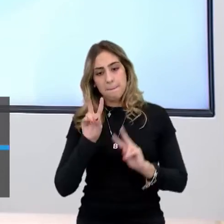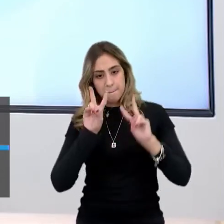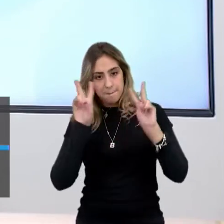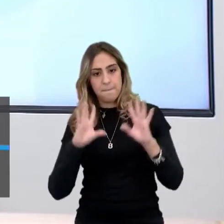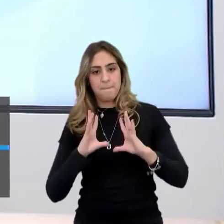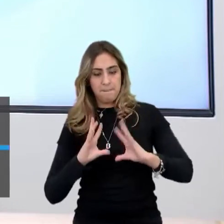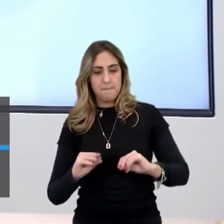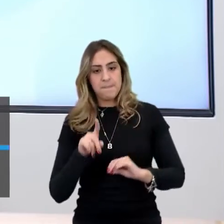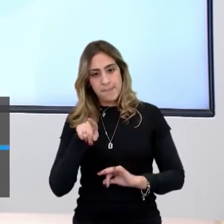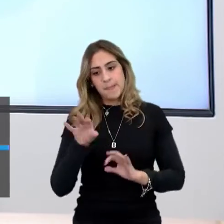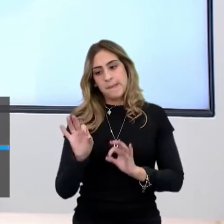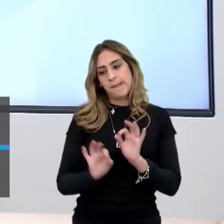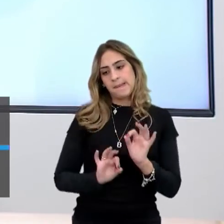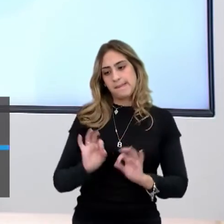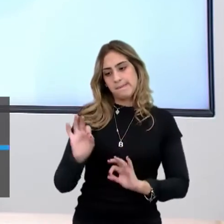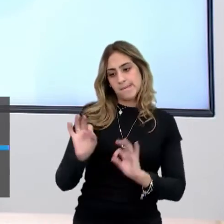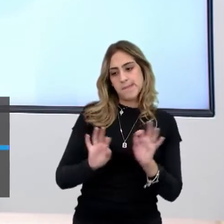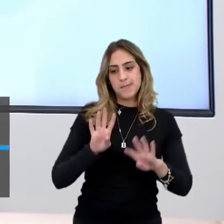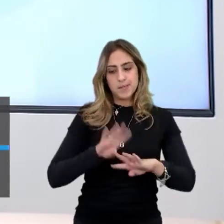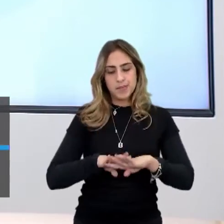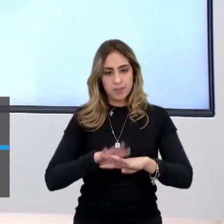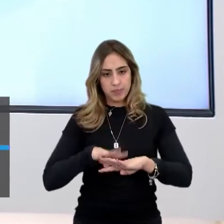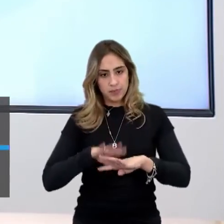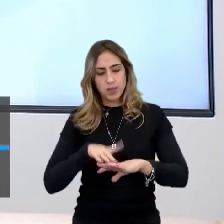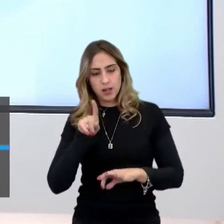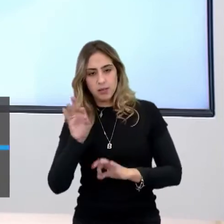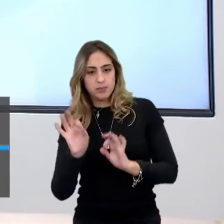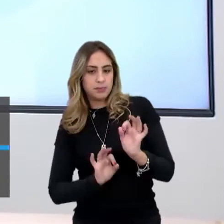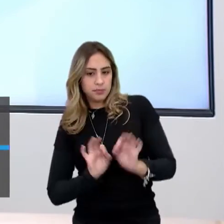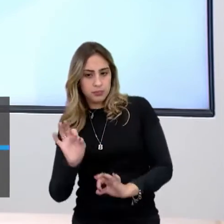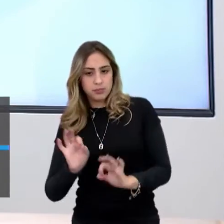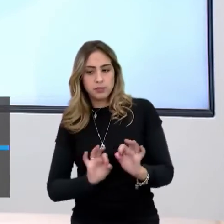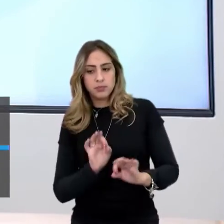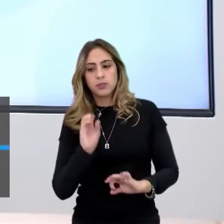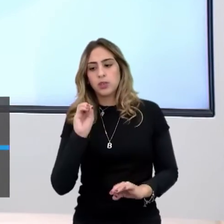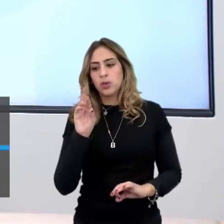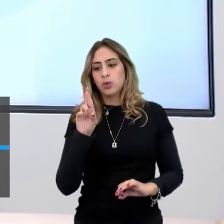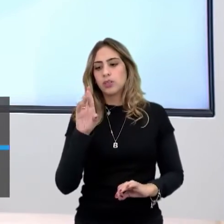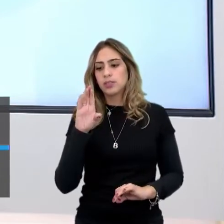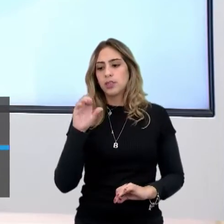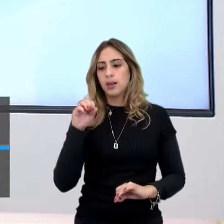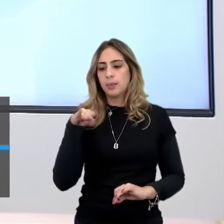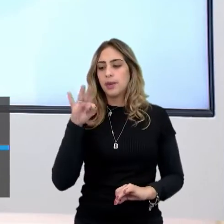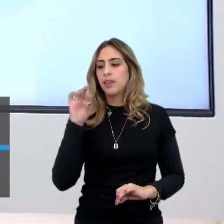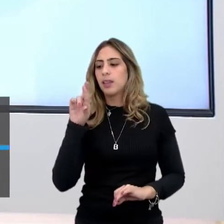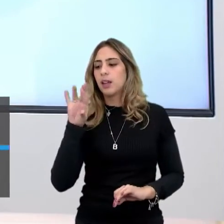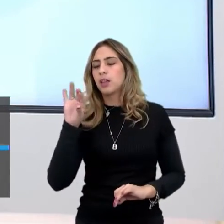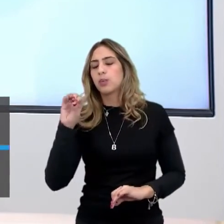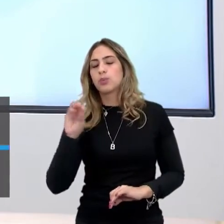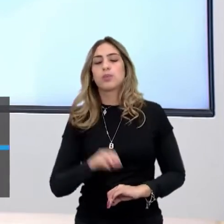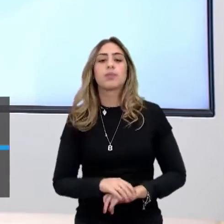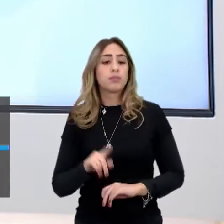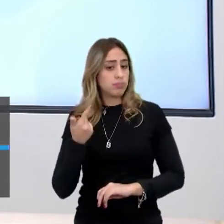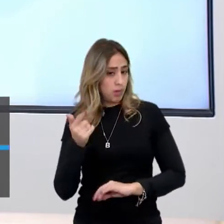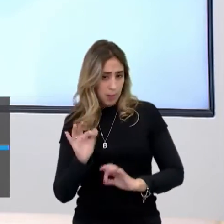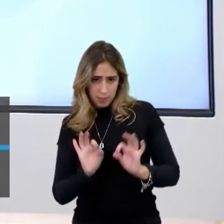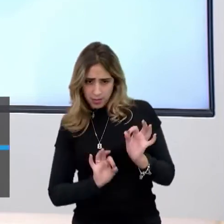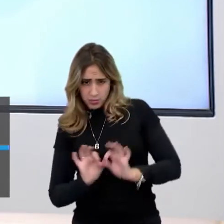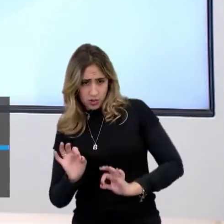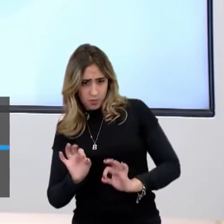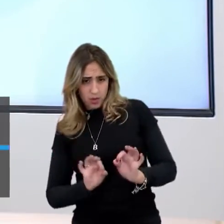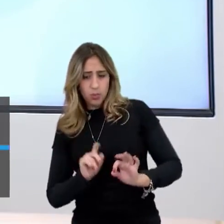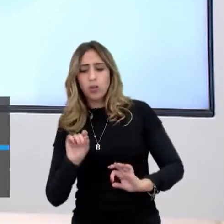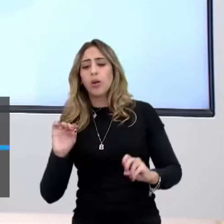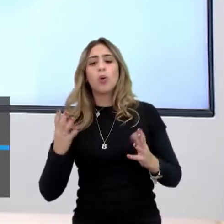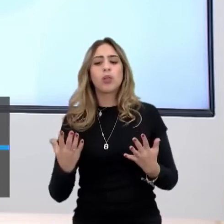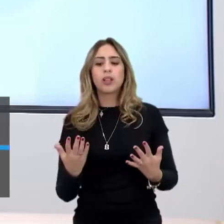toda. É o planejamento matemático, é o planejamento orçamentário familiar. Se não houver esse planejamento, o que acontece?